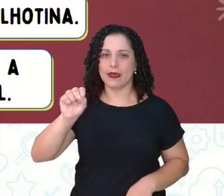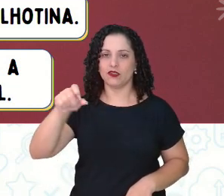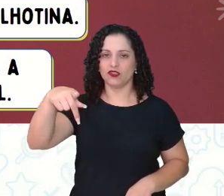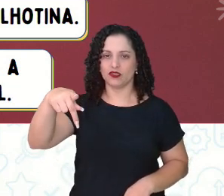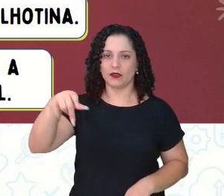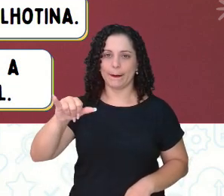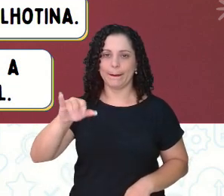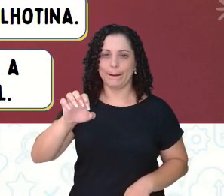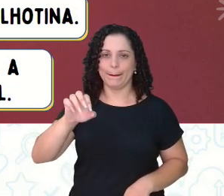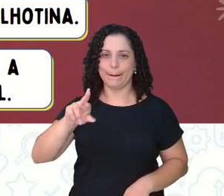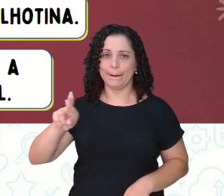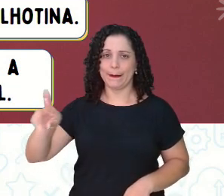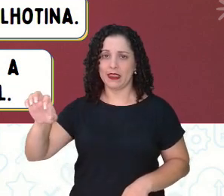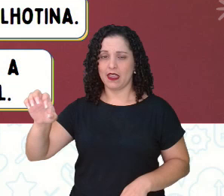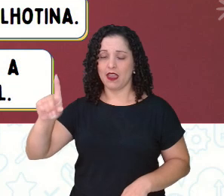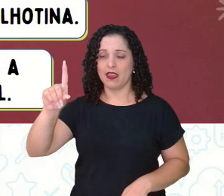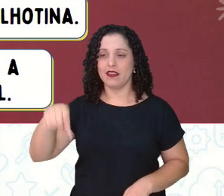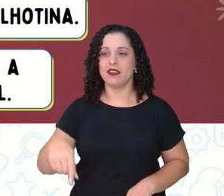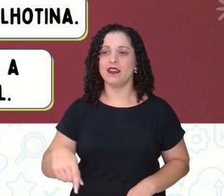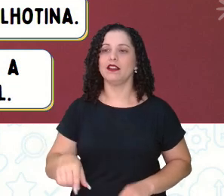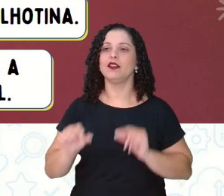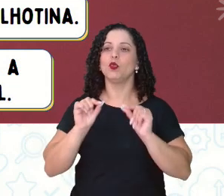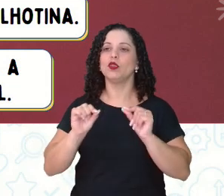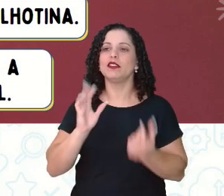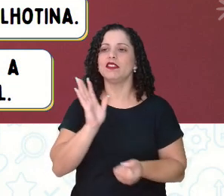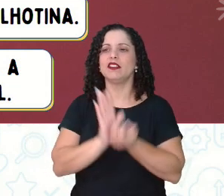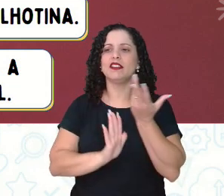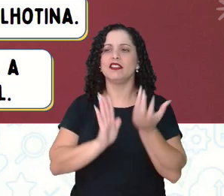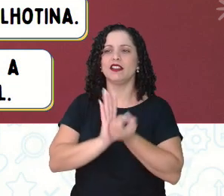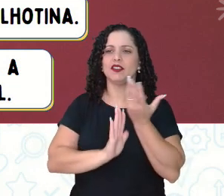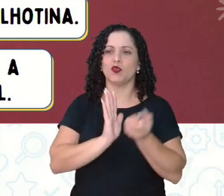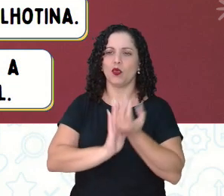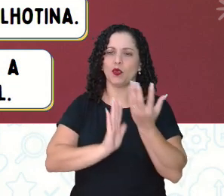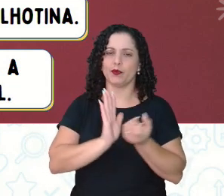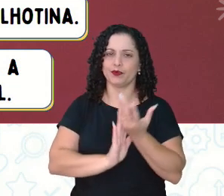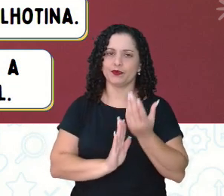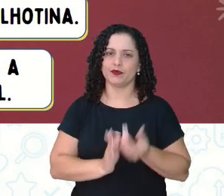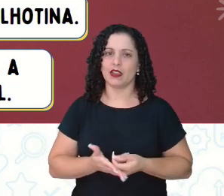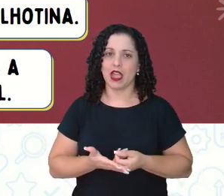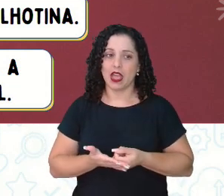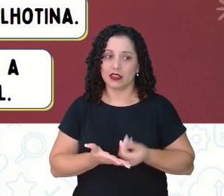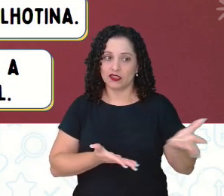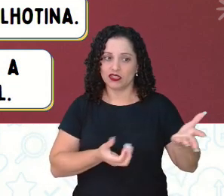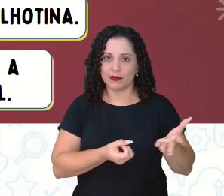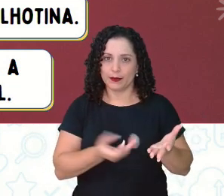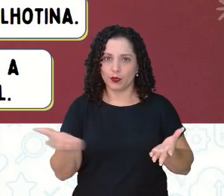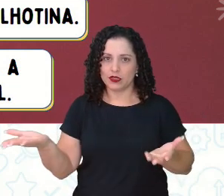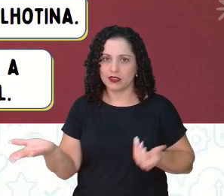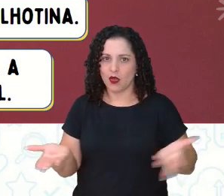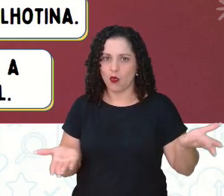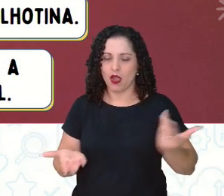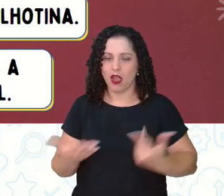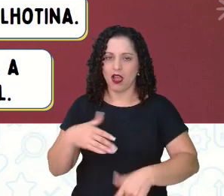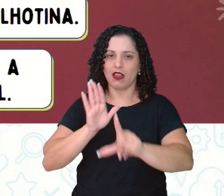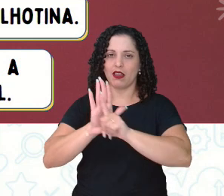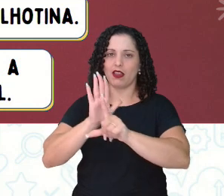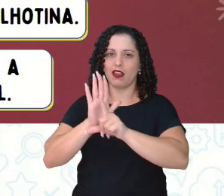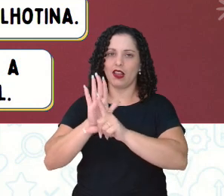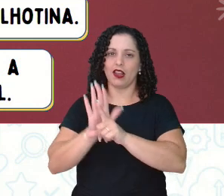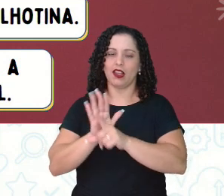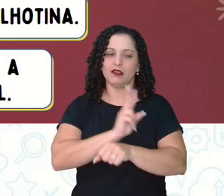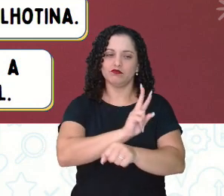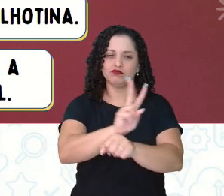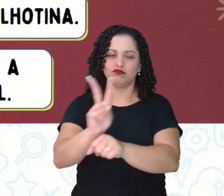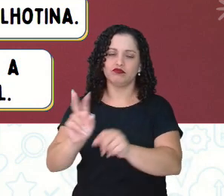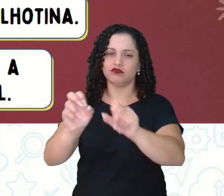população, pôs em prática a redistribuição parcial da propriedade e leis de amparo social. Então, nesse